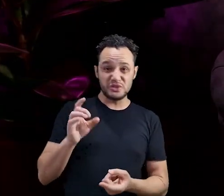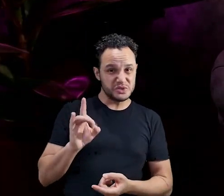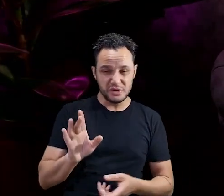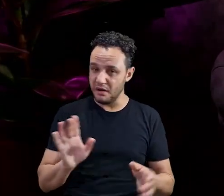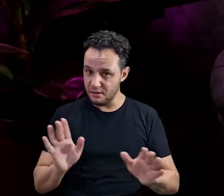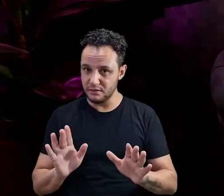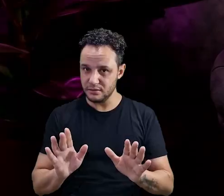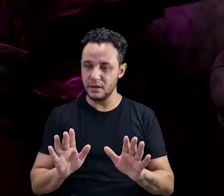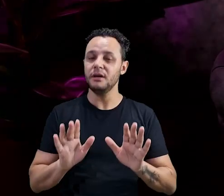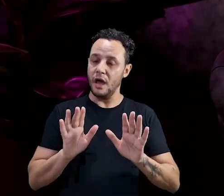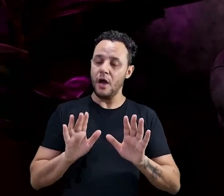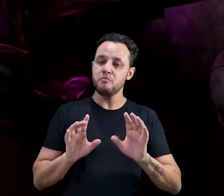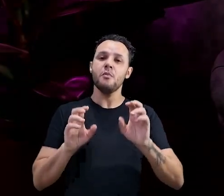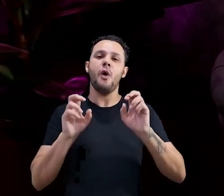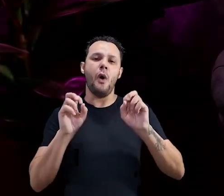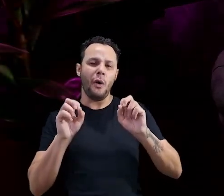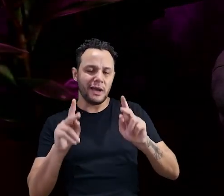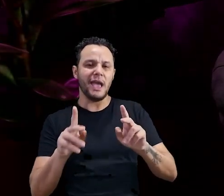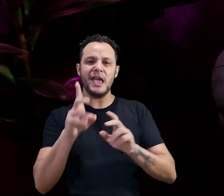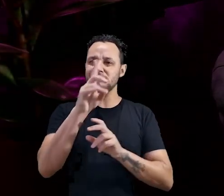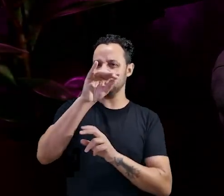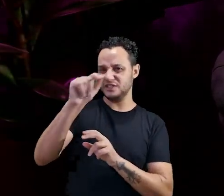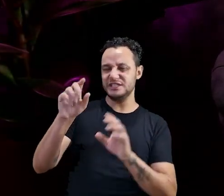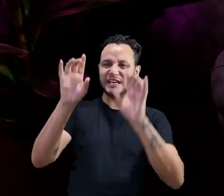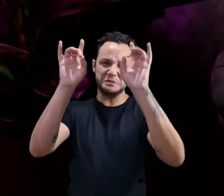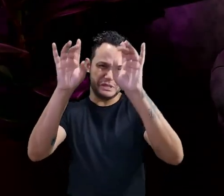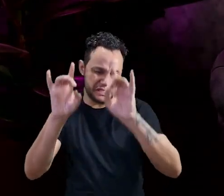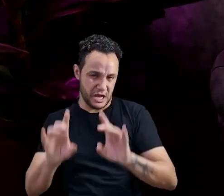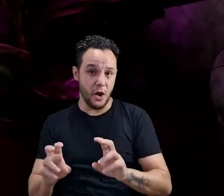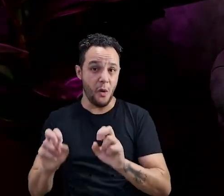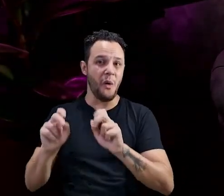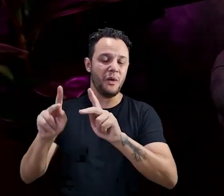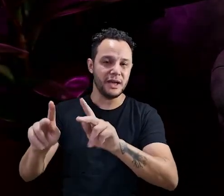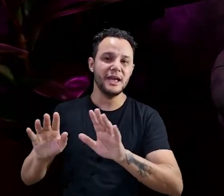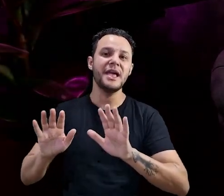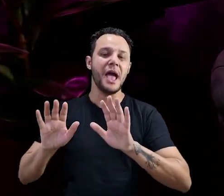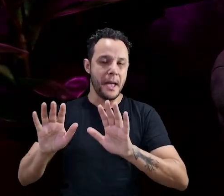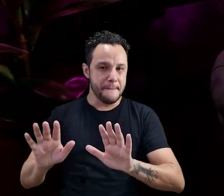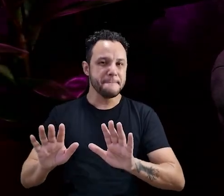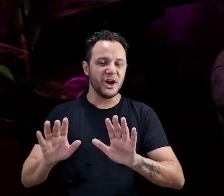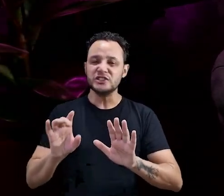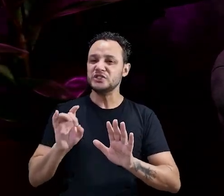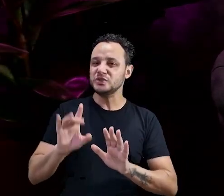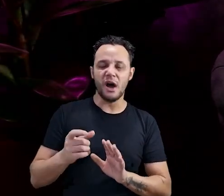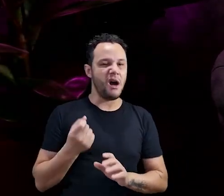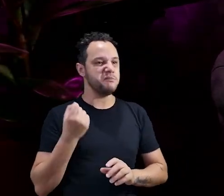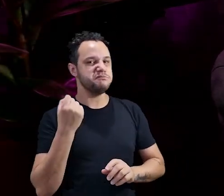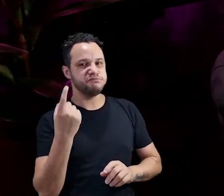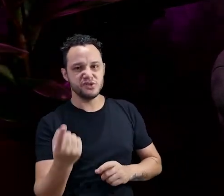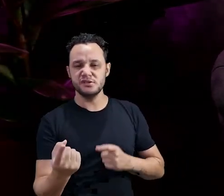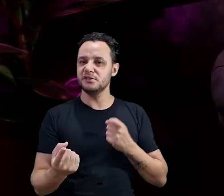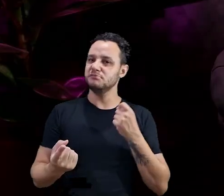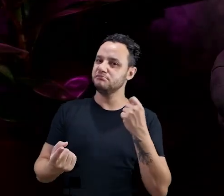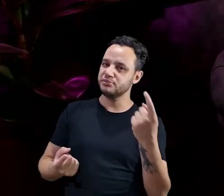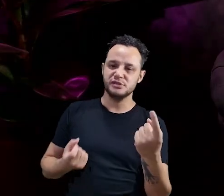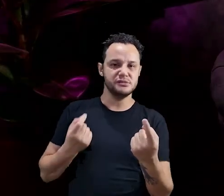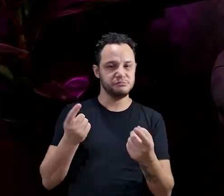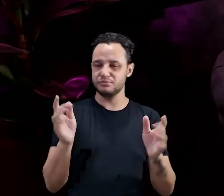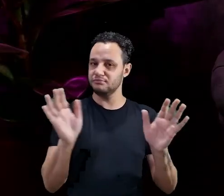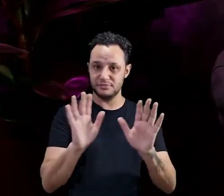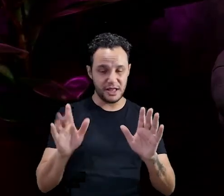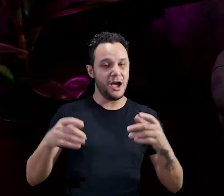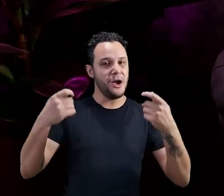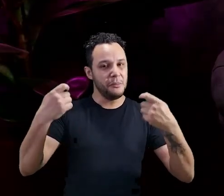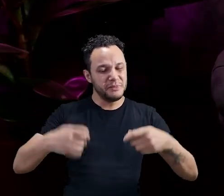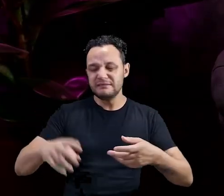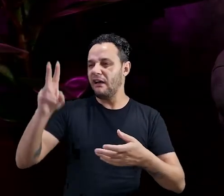comemorativas. Mas é claro que fazer nas datas comemorativas é melhor do que não fazer nunca. Então, se você não for fazer nunca, faça pelo menos nas